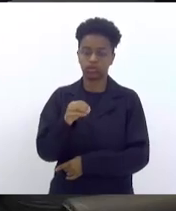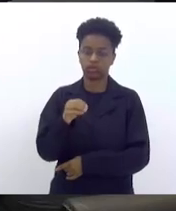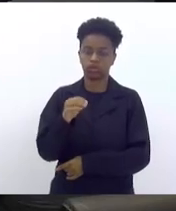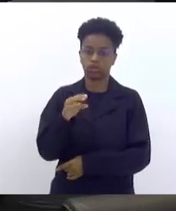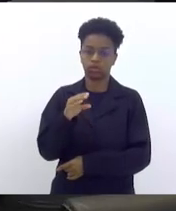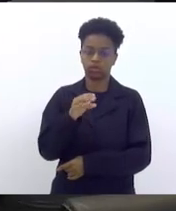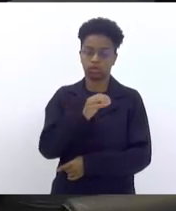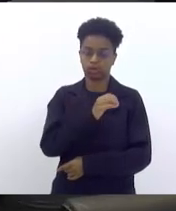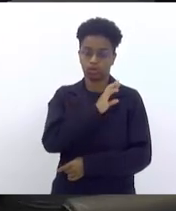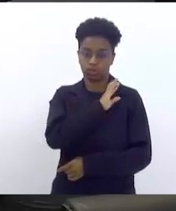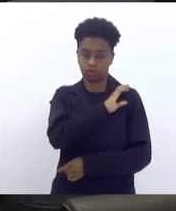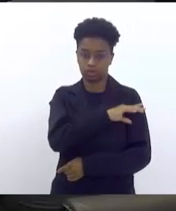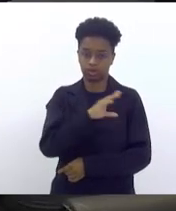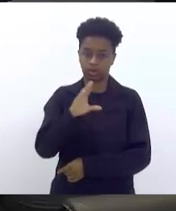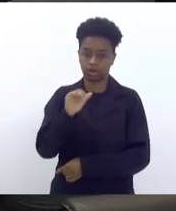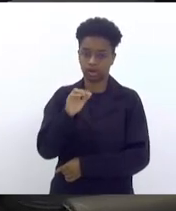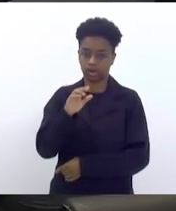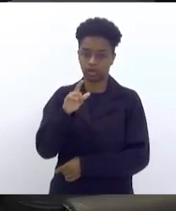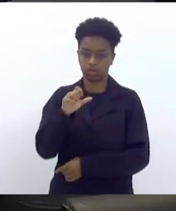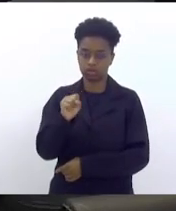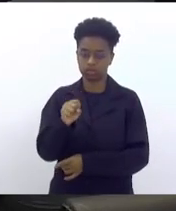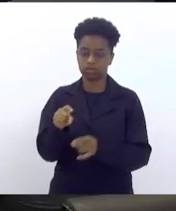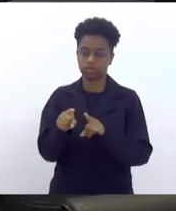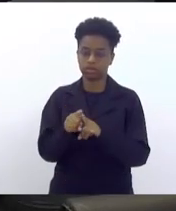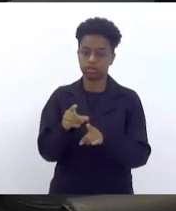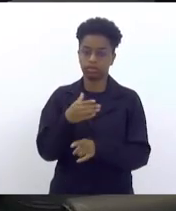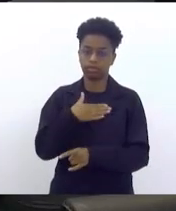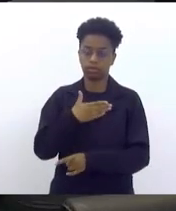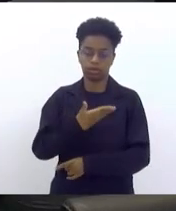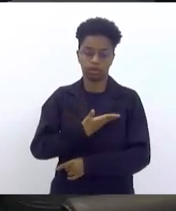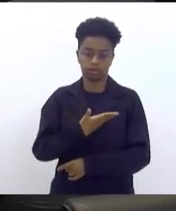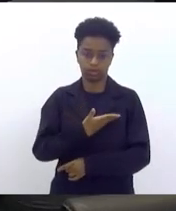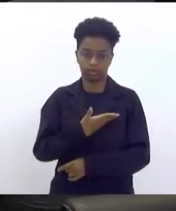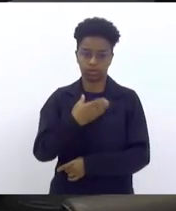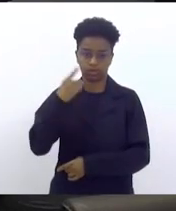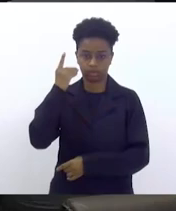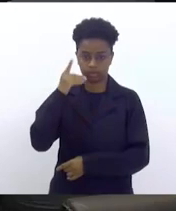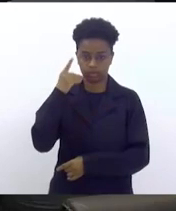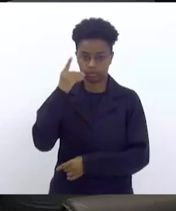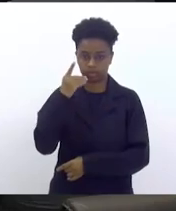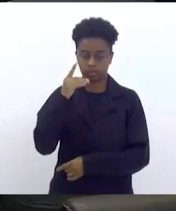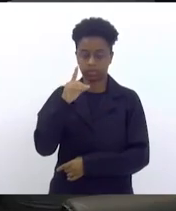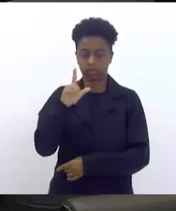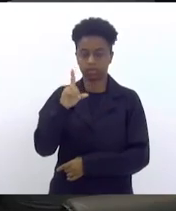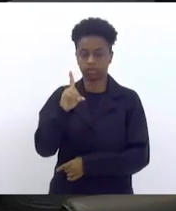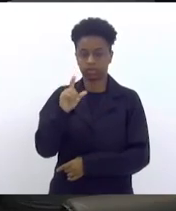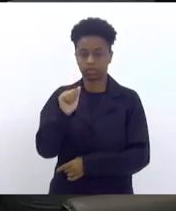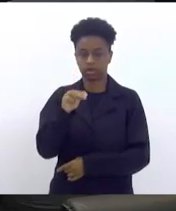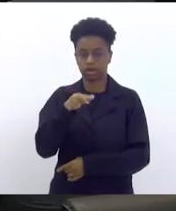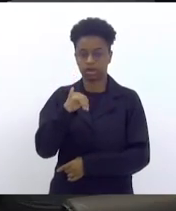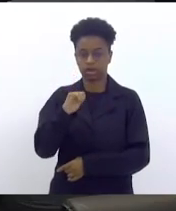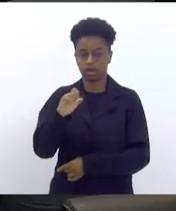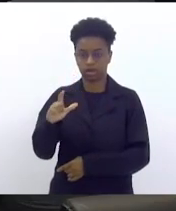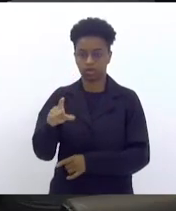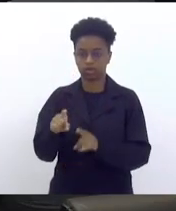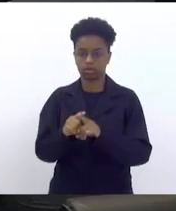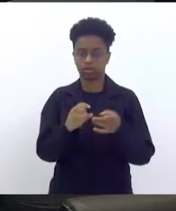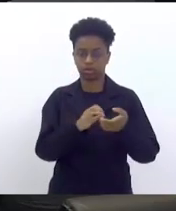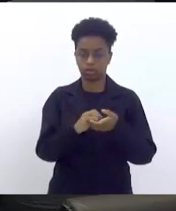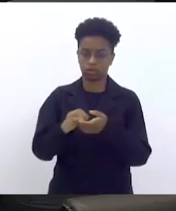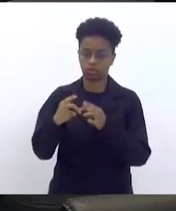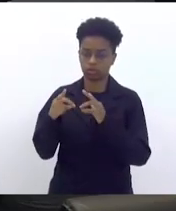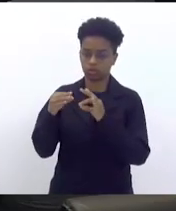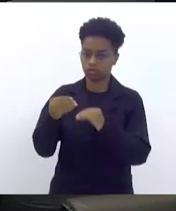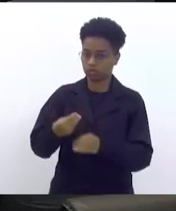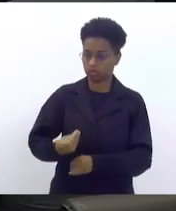Carlos e também cumprimento meu nobre amigo deputado estadual Daniel librelone tendo cumprimento a todos os demais aqui